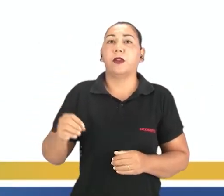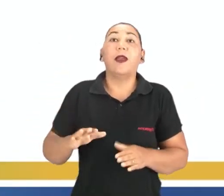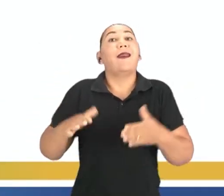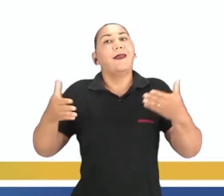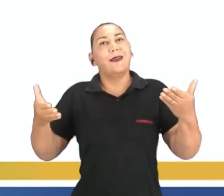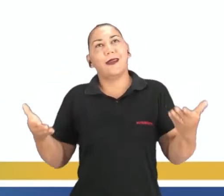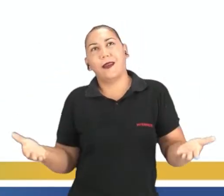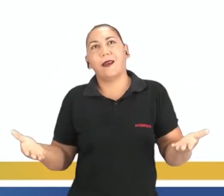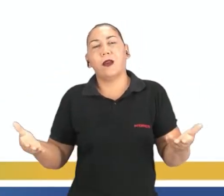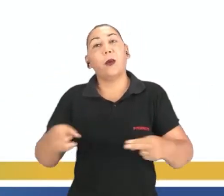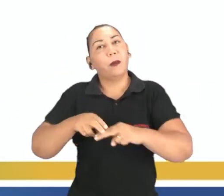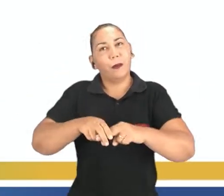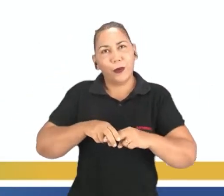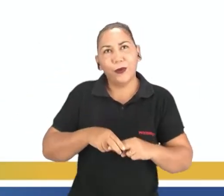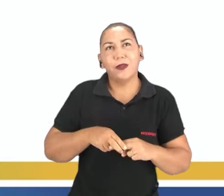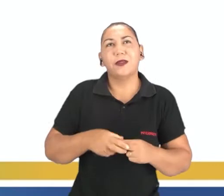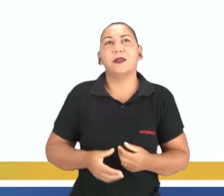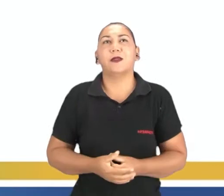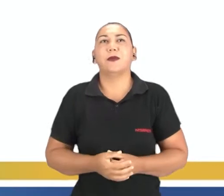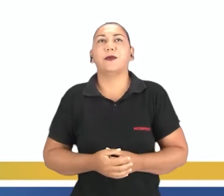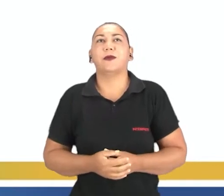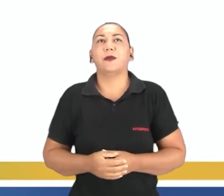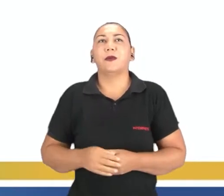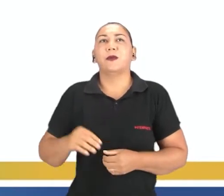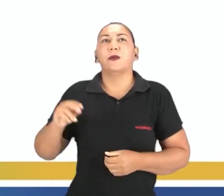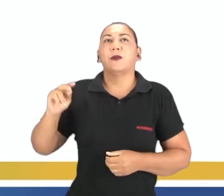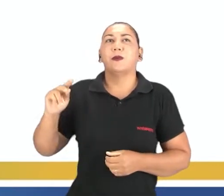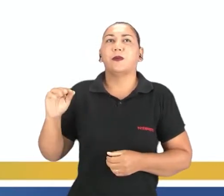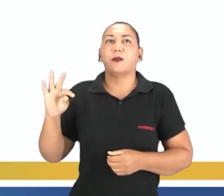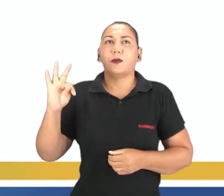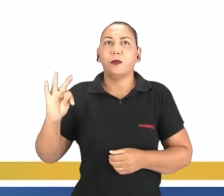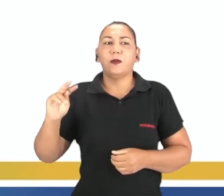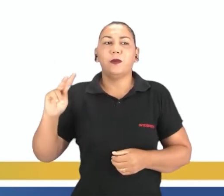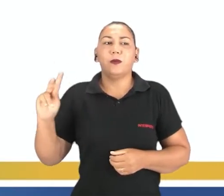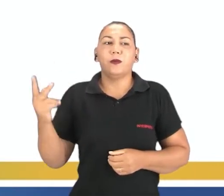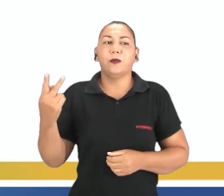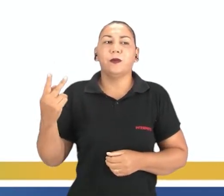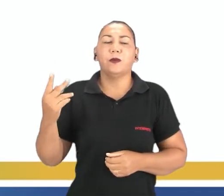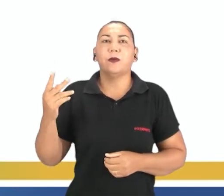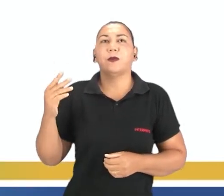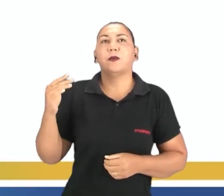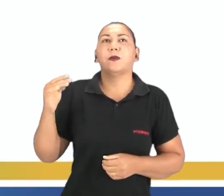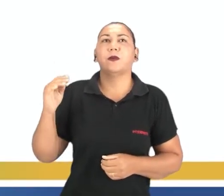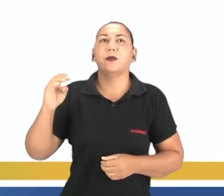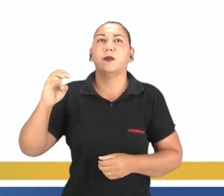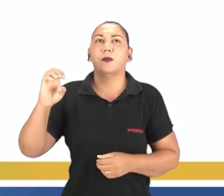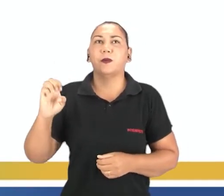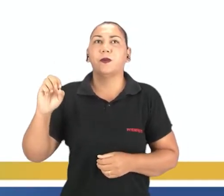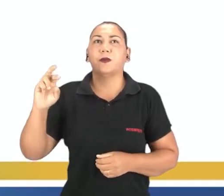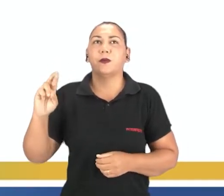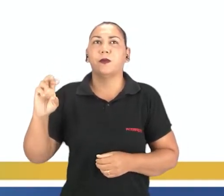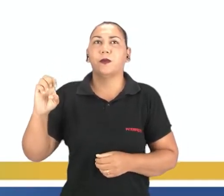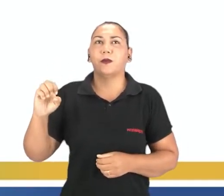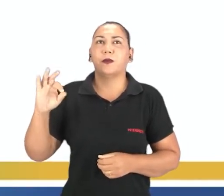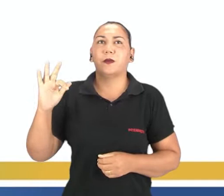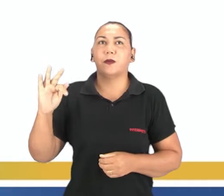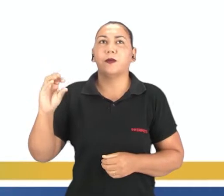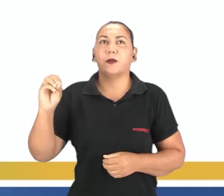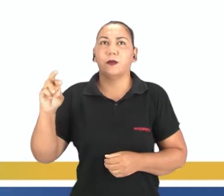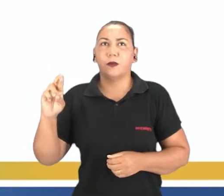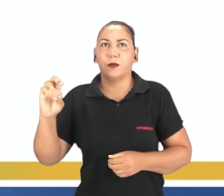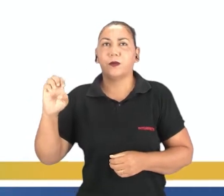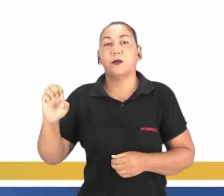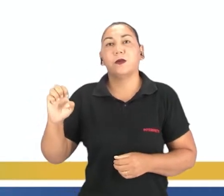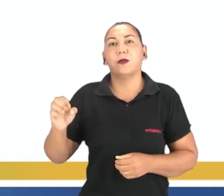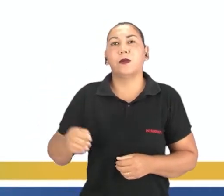fazer aquele último parágrafo de conclusão, você pode usar essas palavras aí, as conjunções conclusivas, para